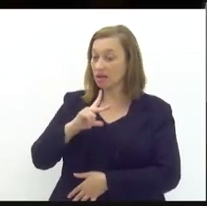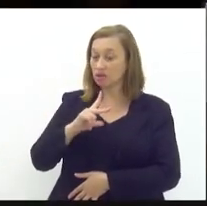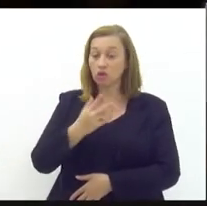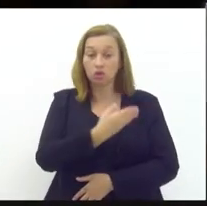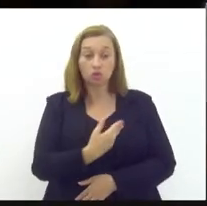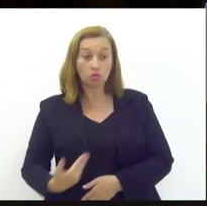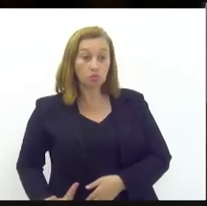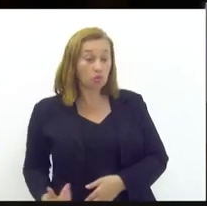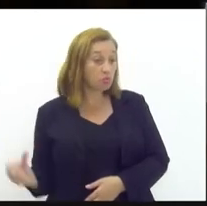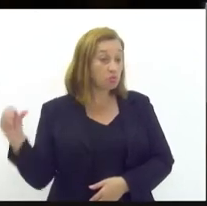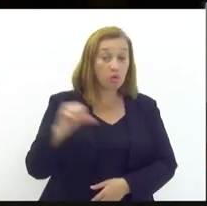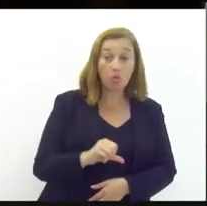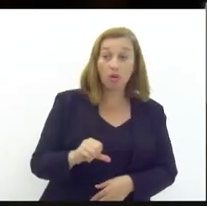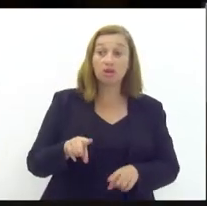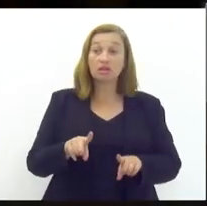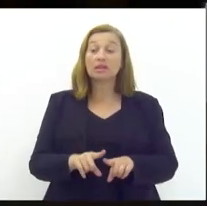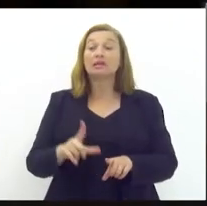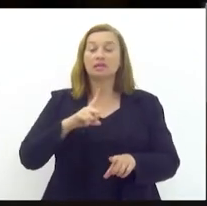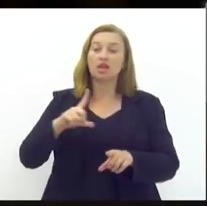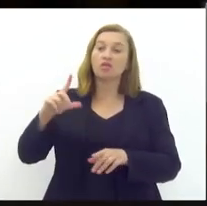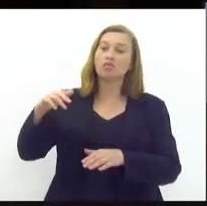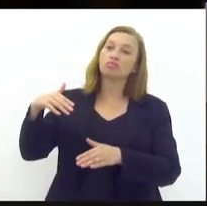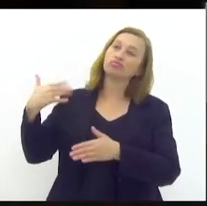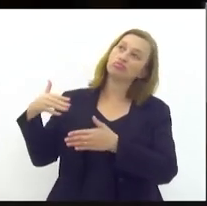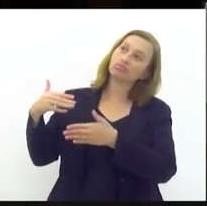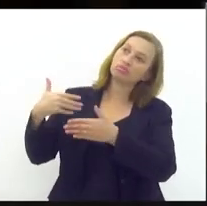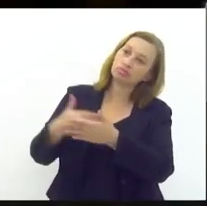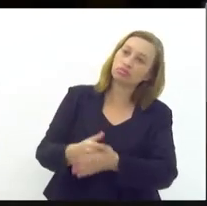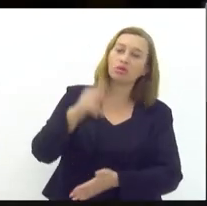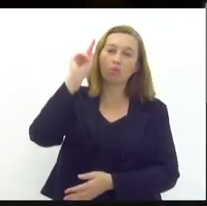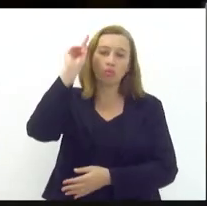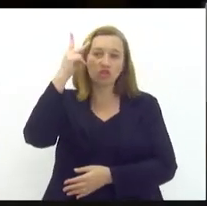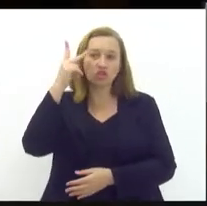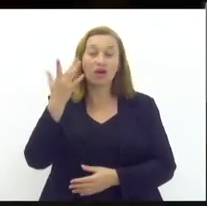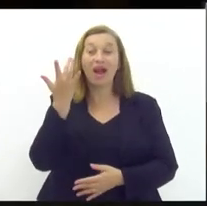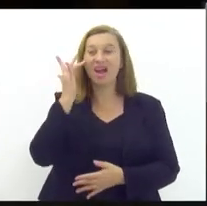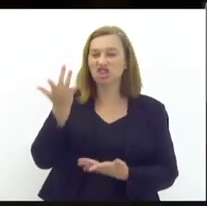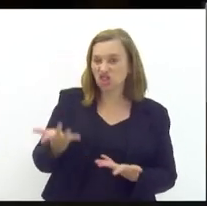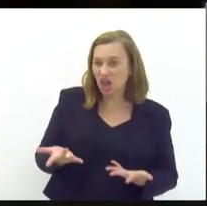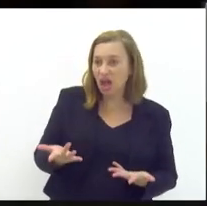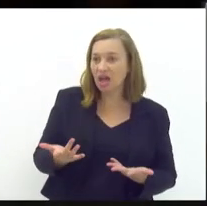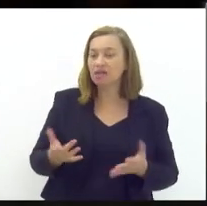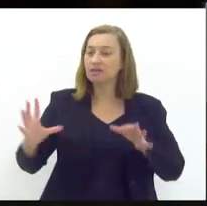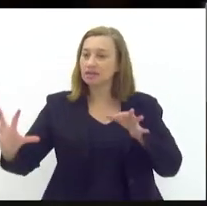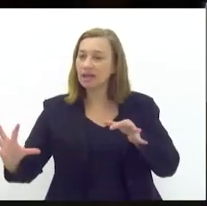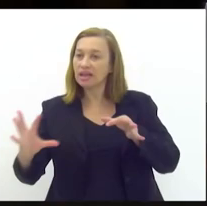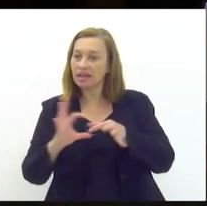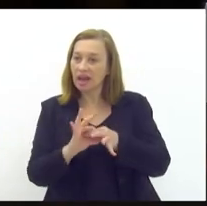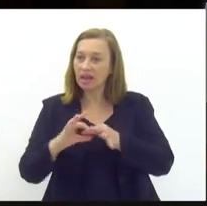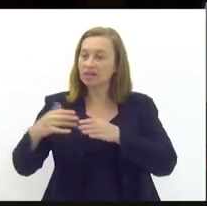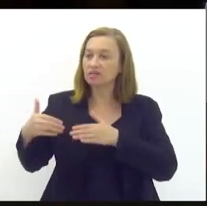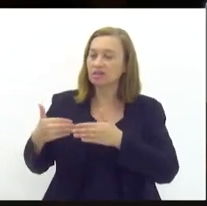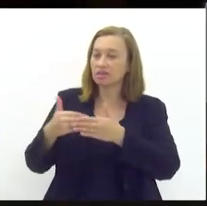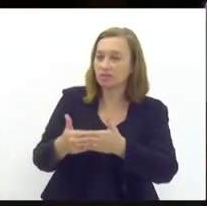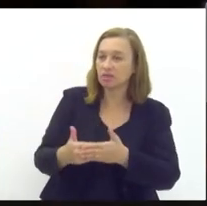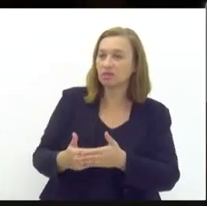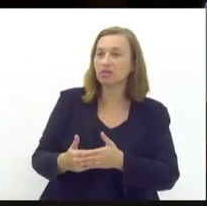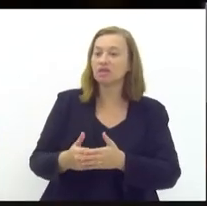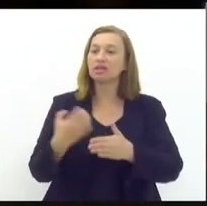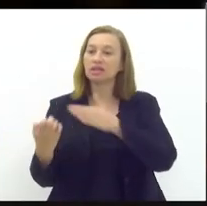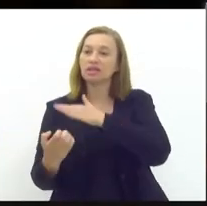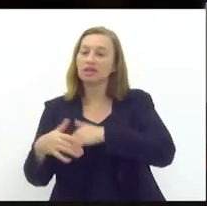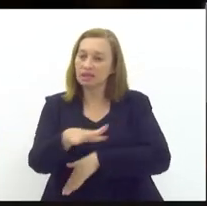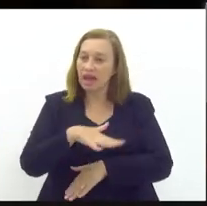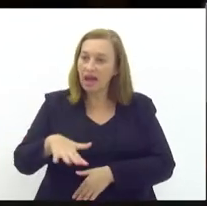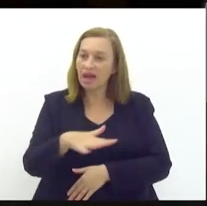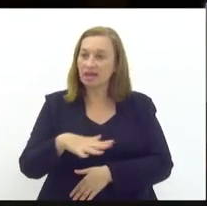isso existe uma história sobre isso sobre achar que a ascensão que tá ligado a uma segmentação de setor privado e tá